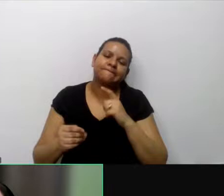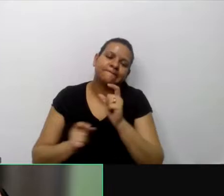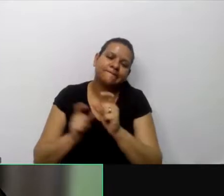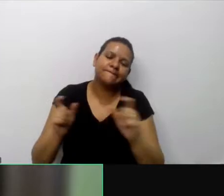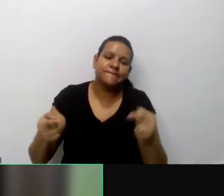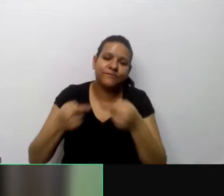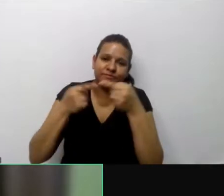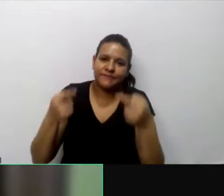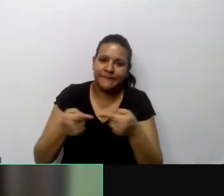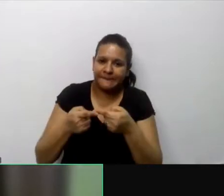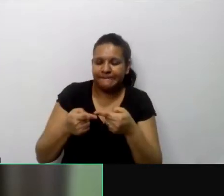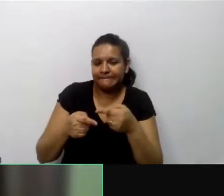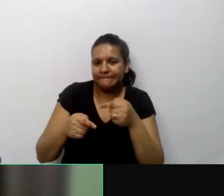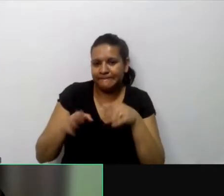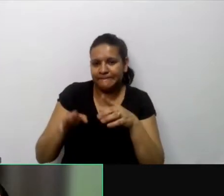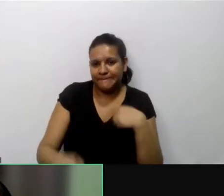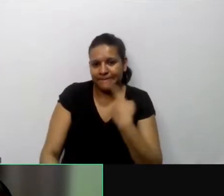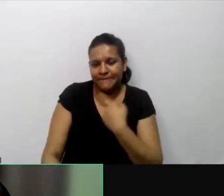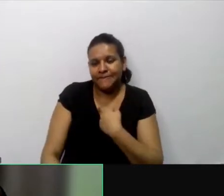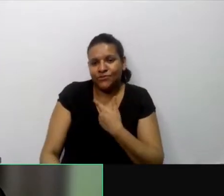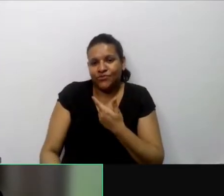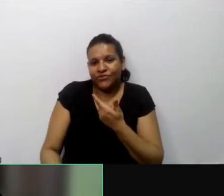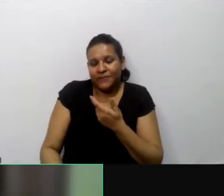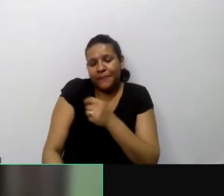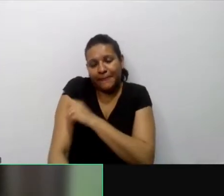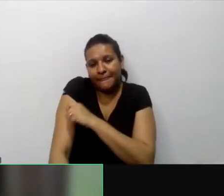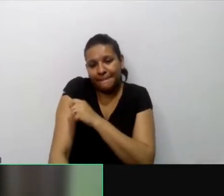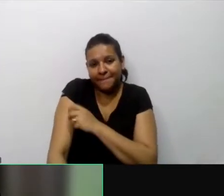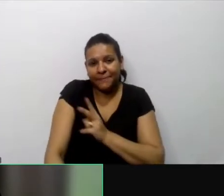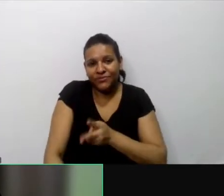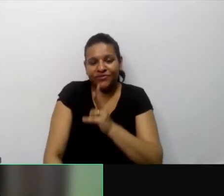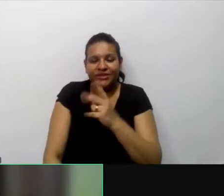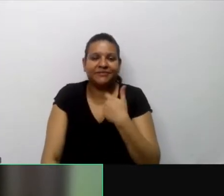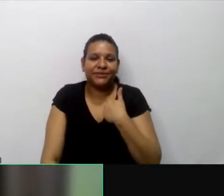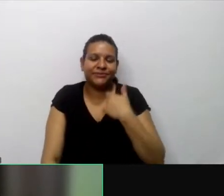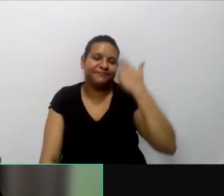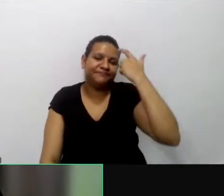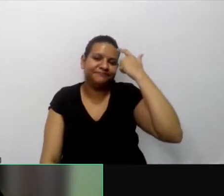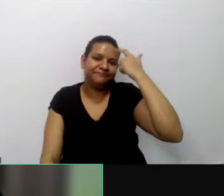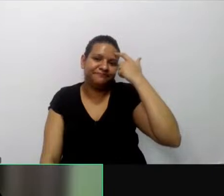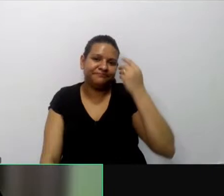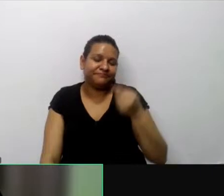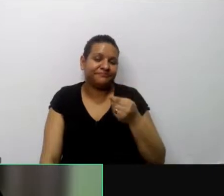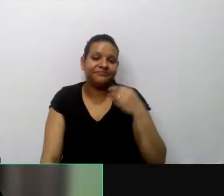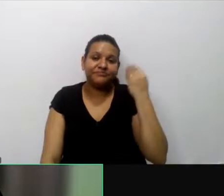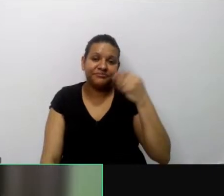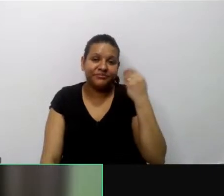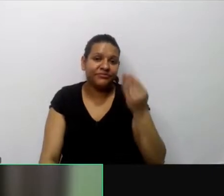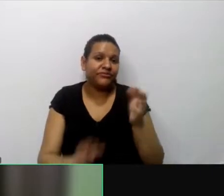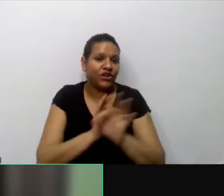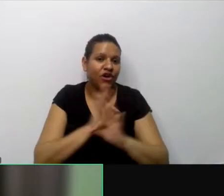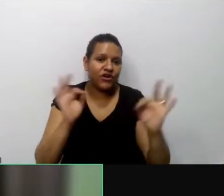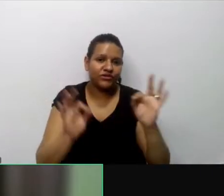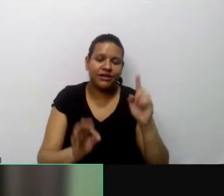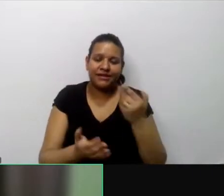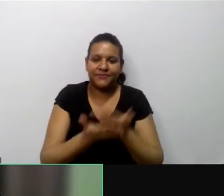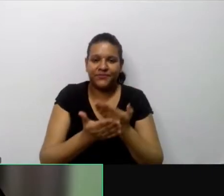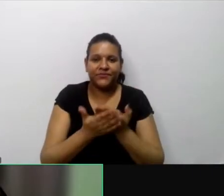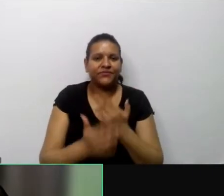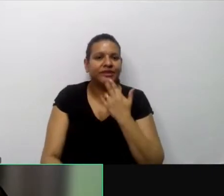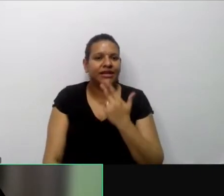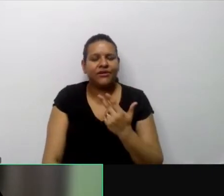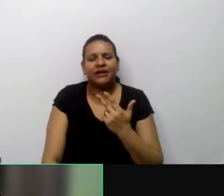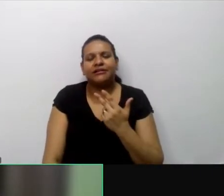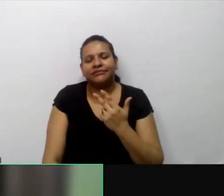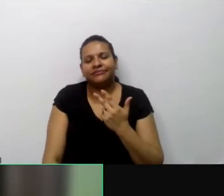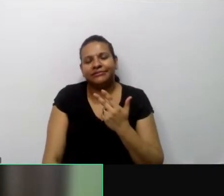assim, enquanto estudante, eu sempre tive ótimas experiências nas aulas de língua inglesa, tanto em centros de idioma quanto